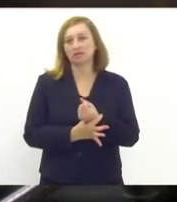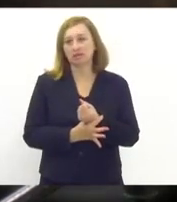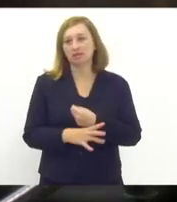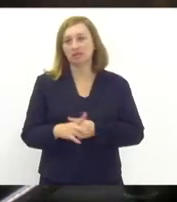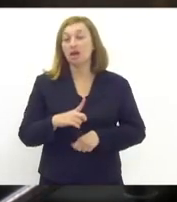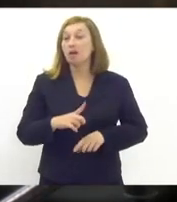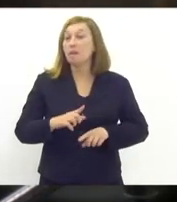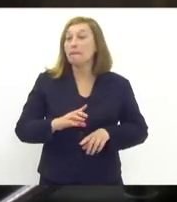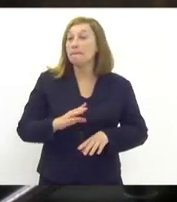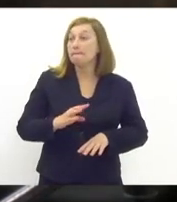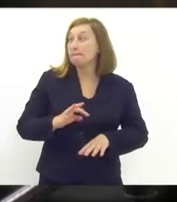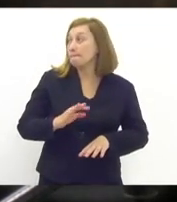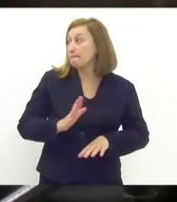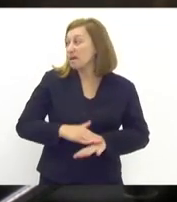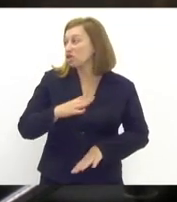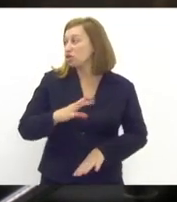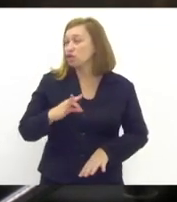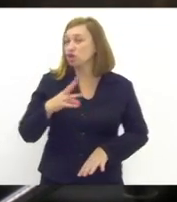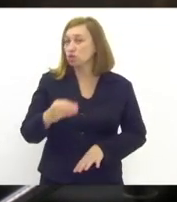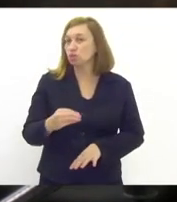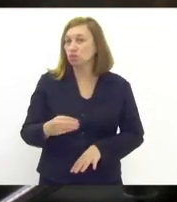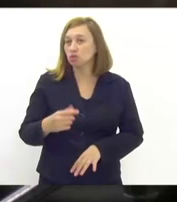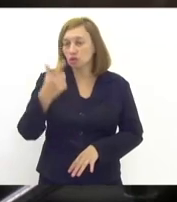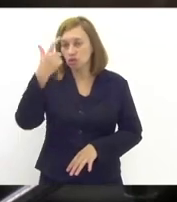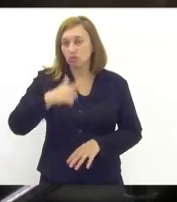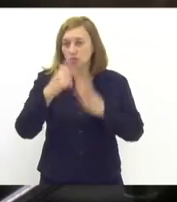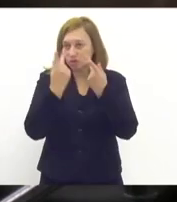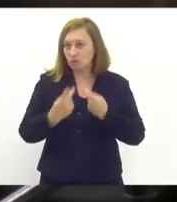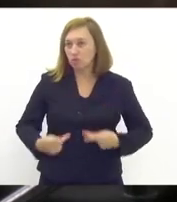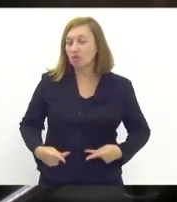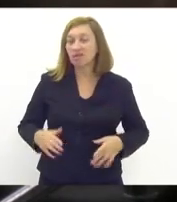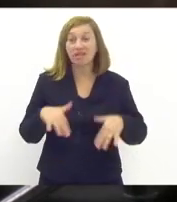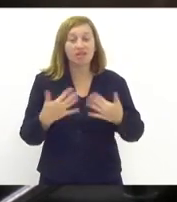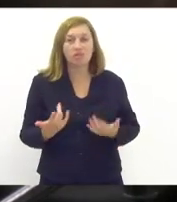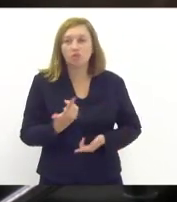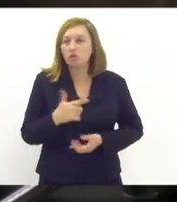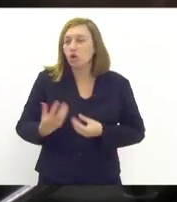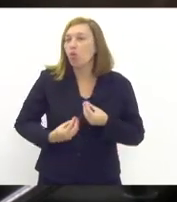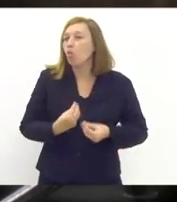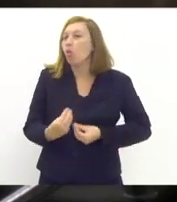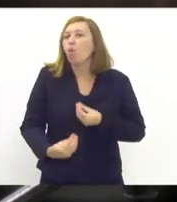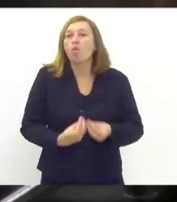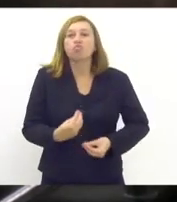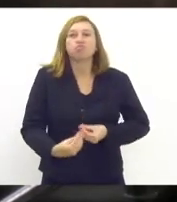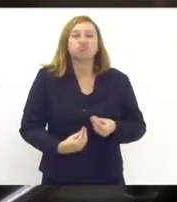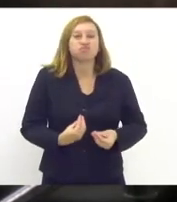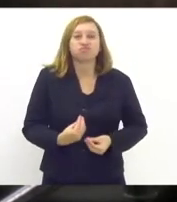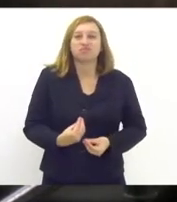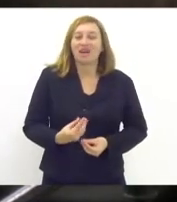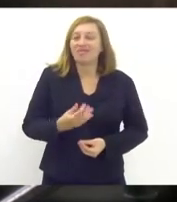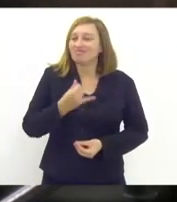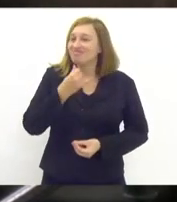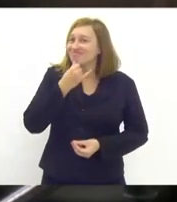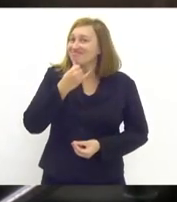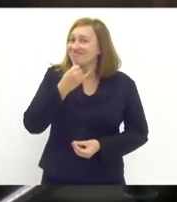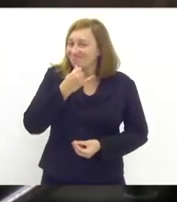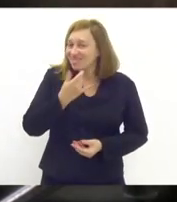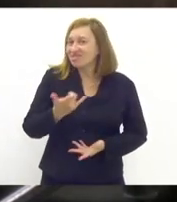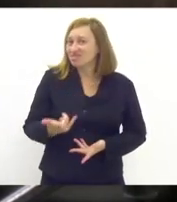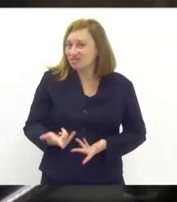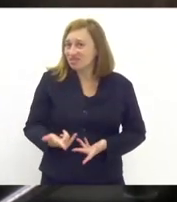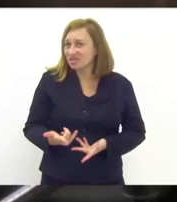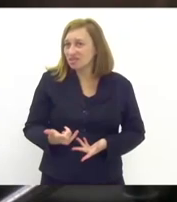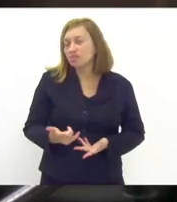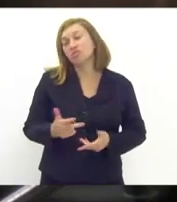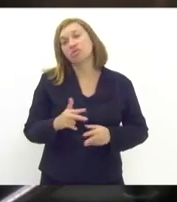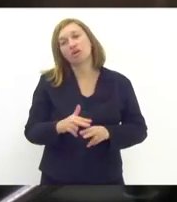mais do que tudo e sobretudo, nós somos seres humanos, né? Então, não tem como a gente também não ficar indignado e, por